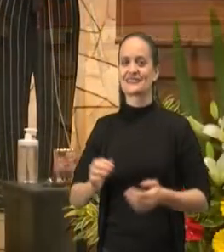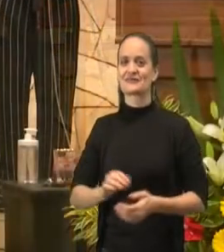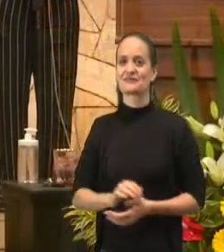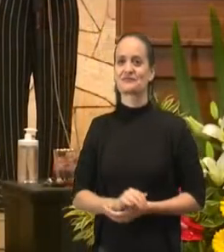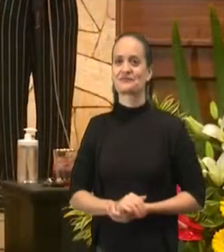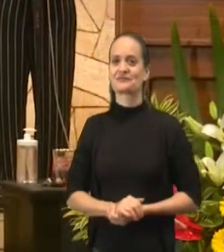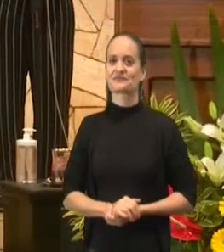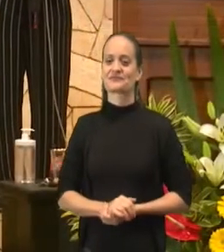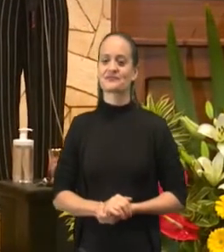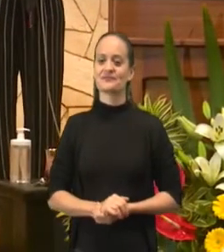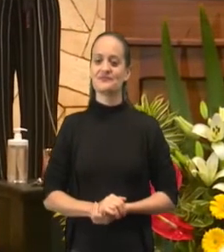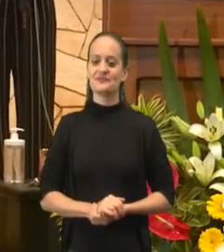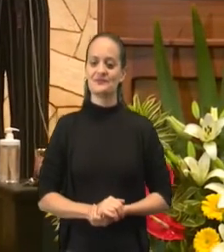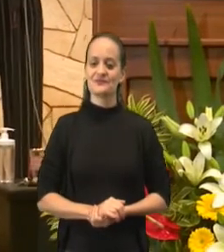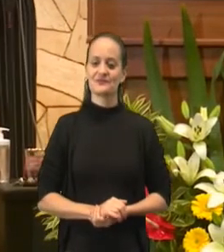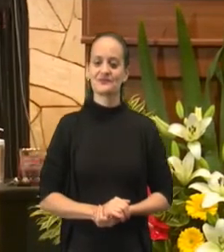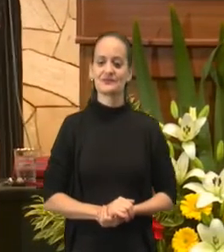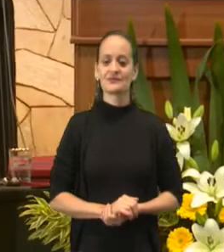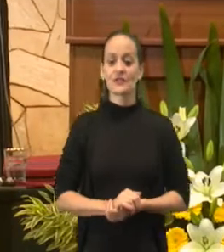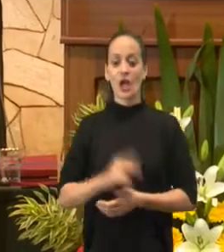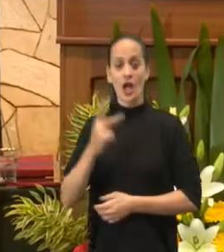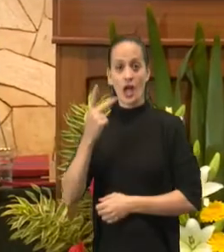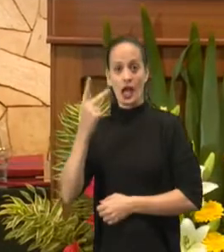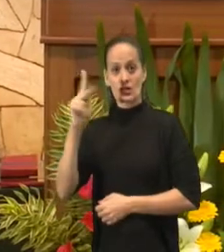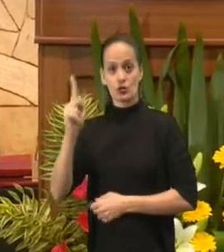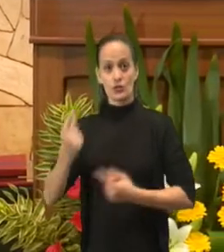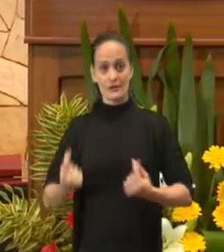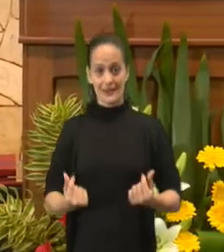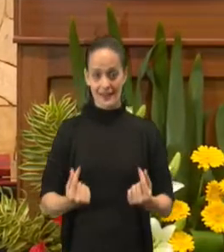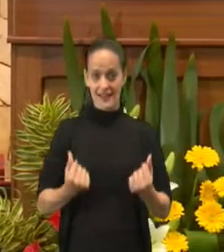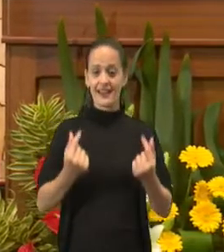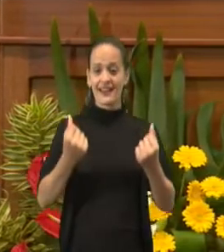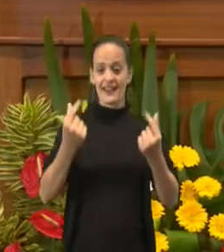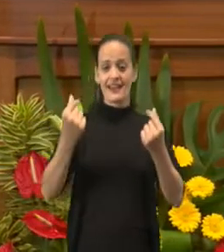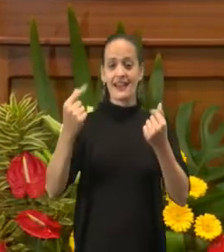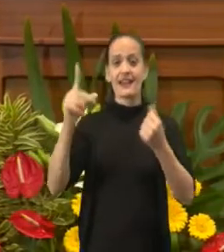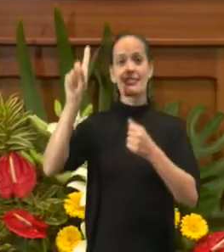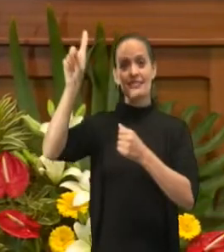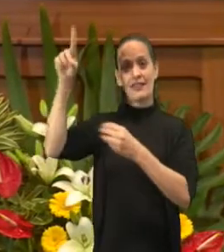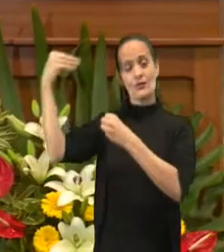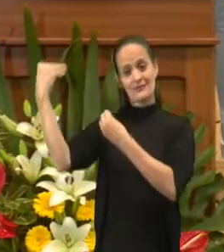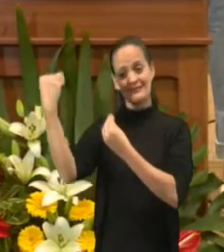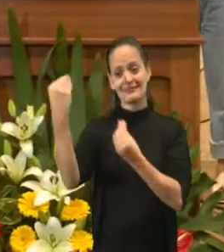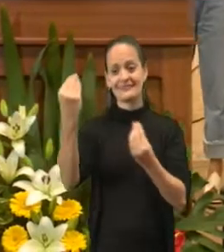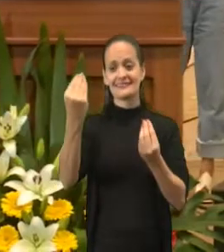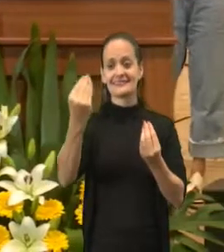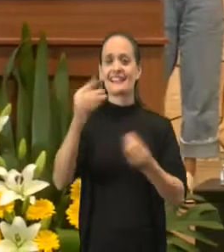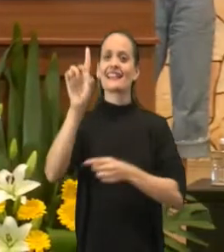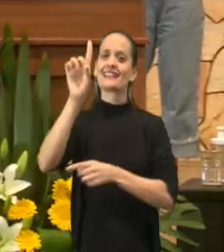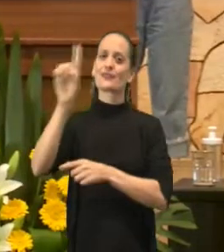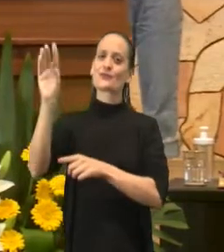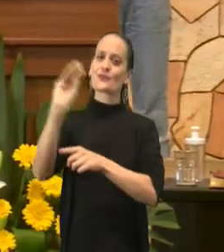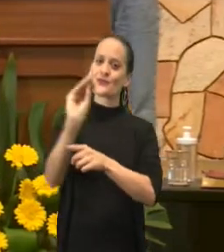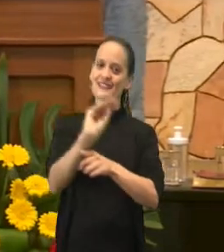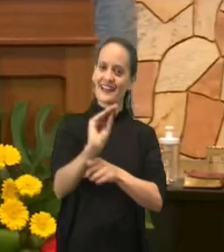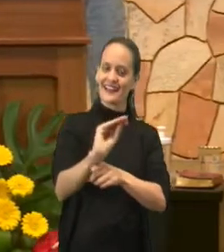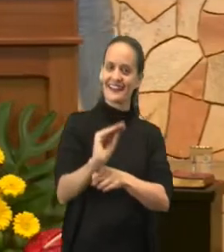ti. Os seus tesouros tirará,